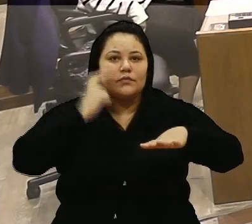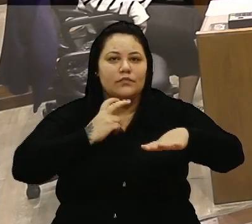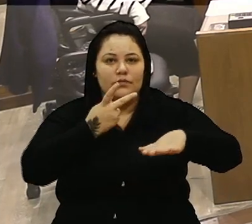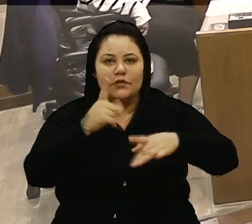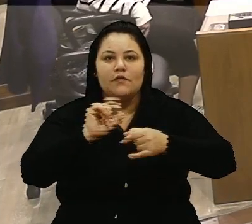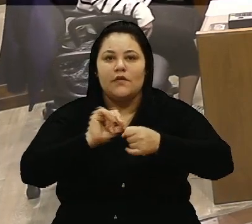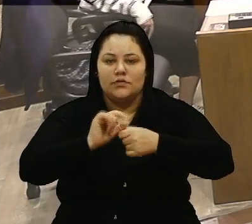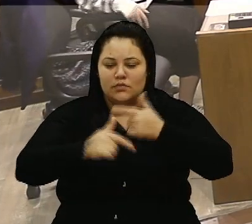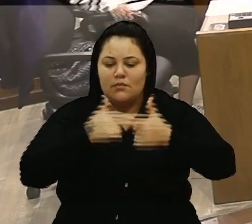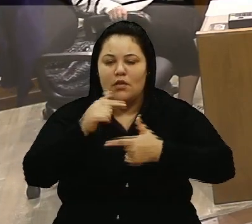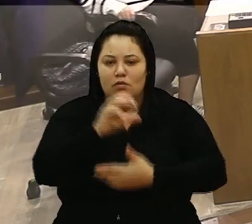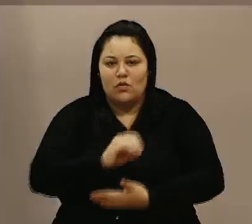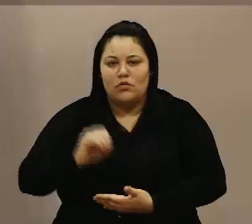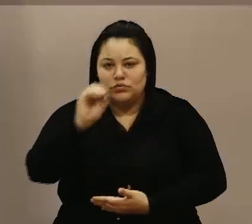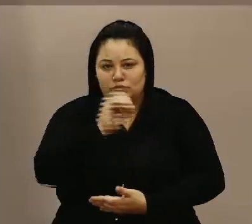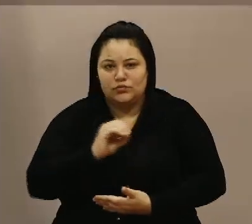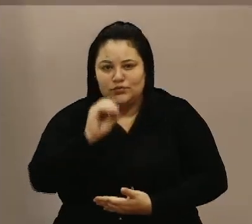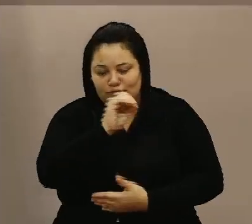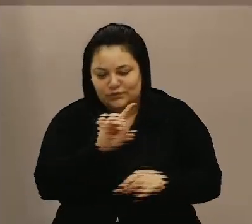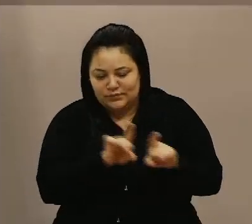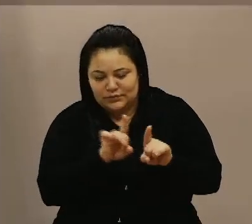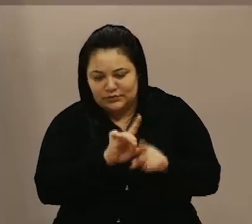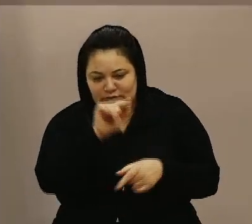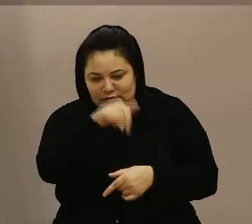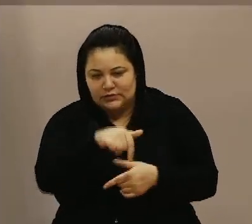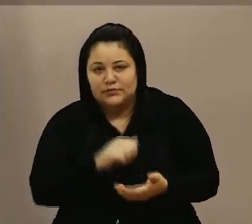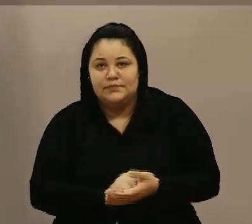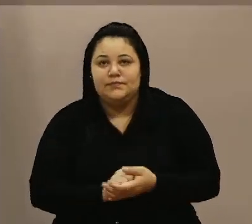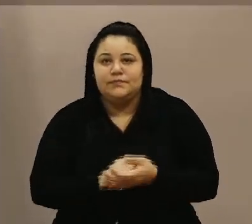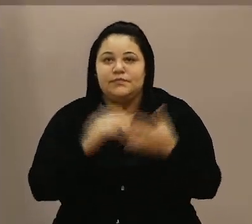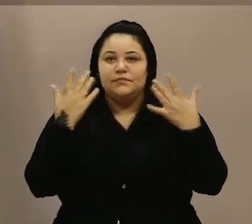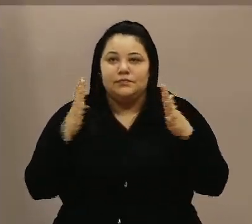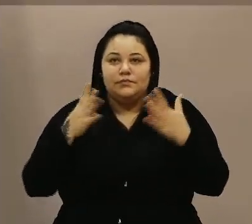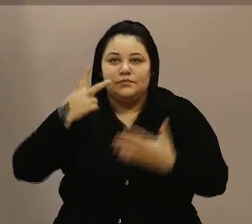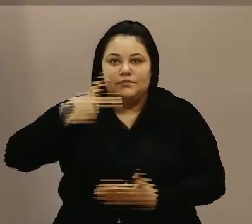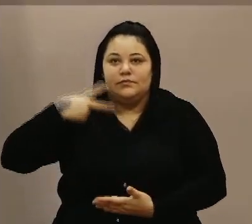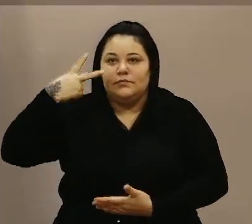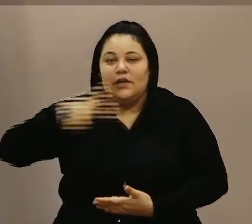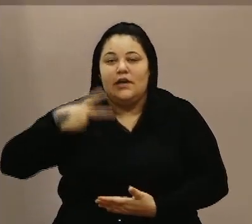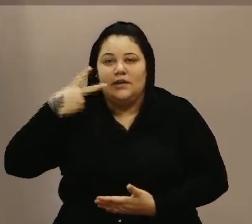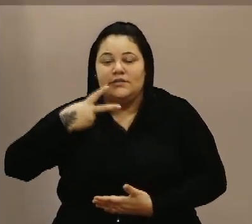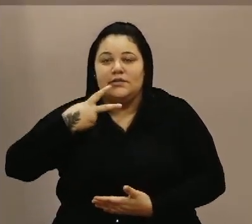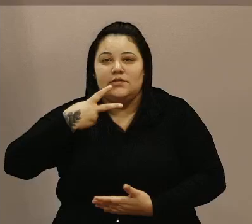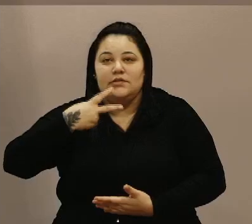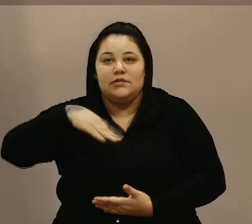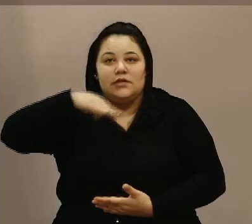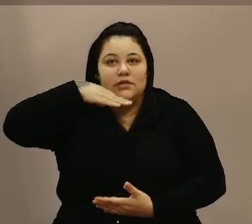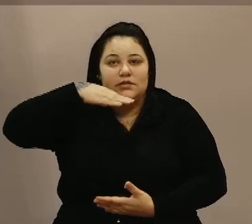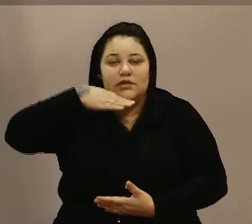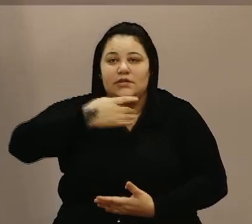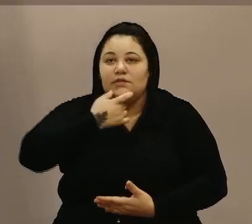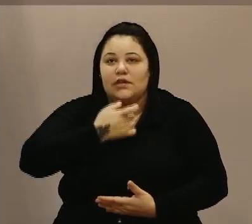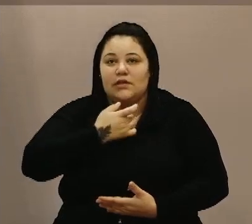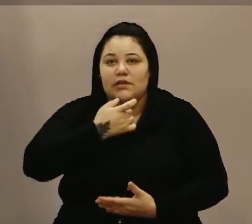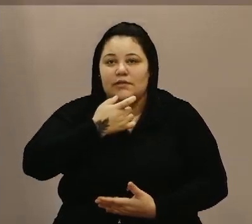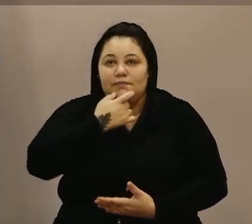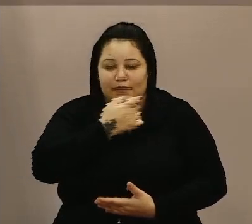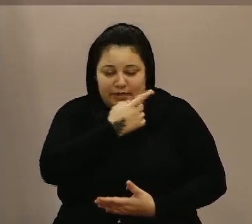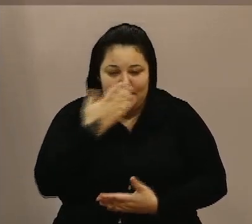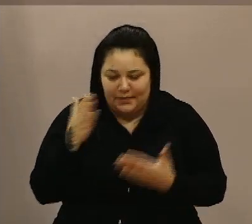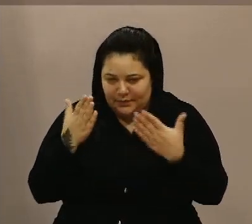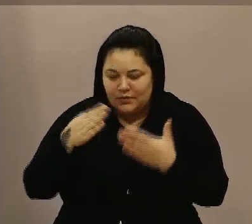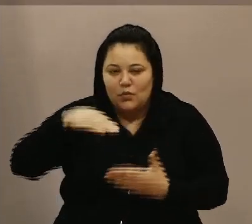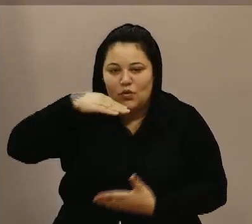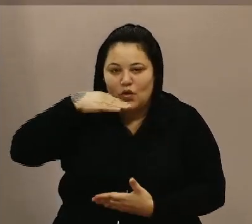muita maestria. Parabenizar também o vereador Bortola, o qual trouxe essa pauta ontem, essa audiência.